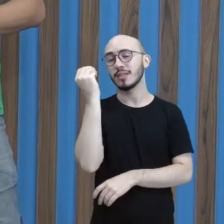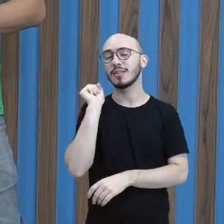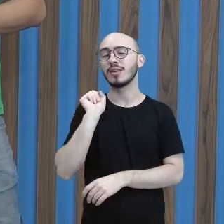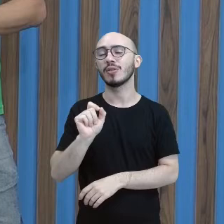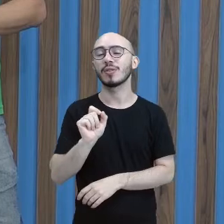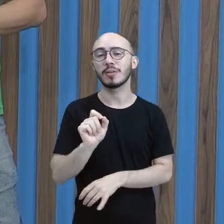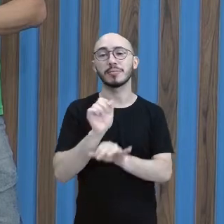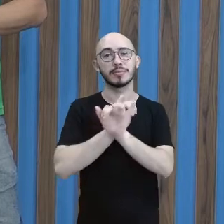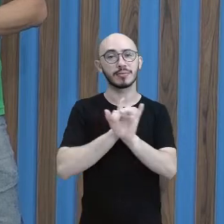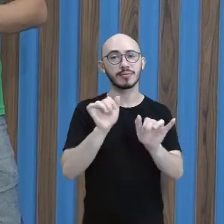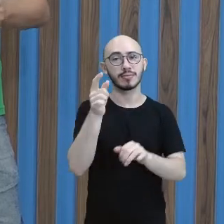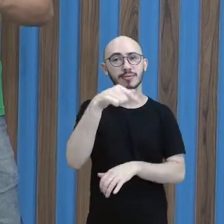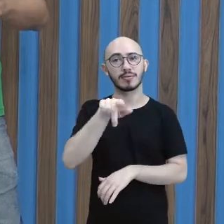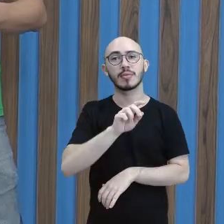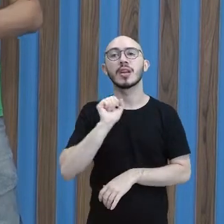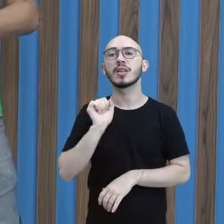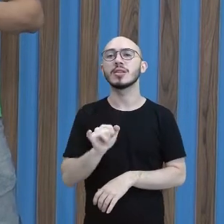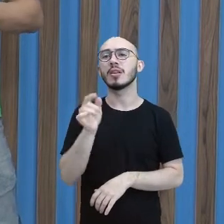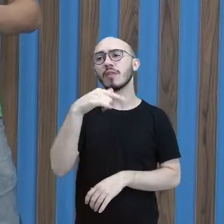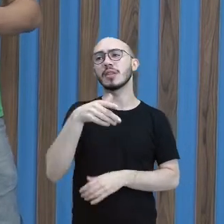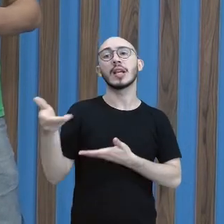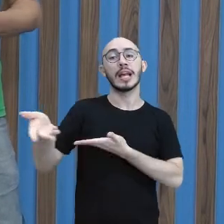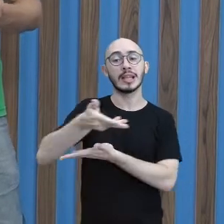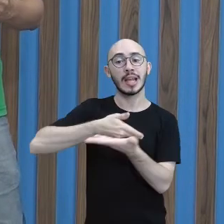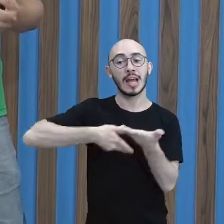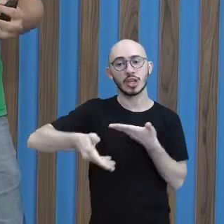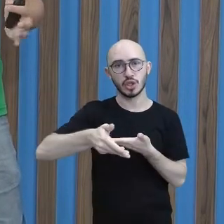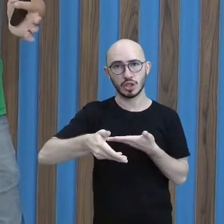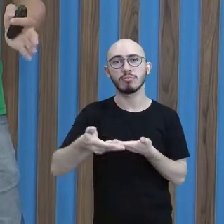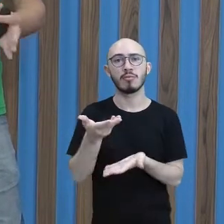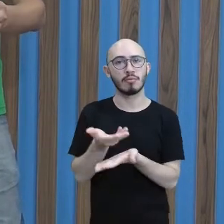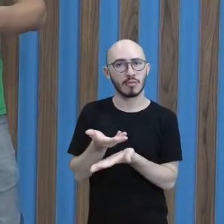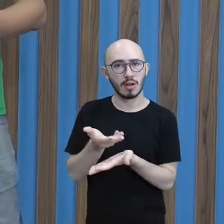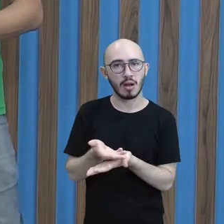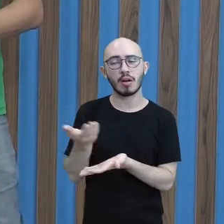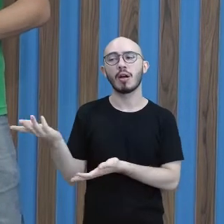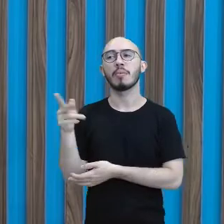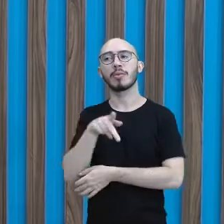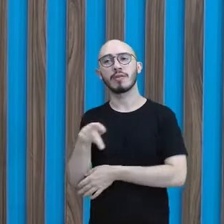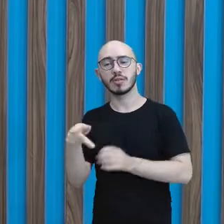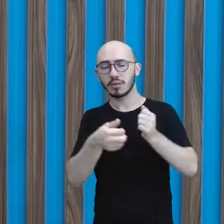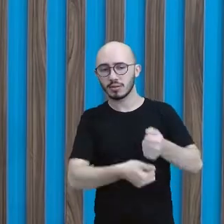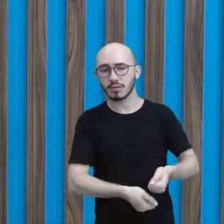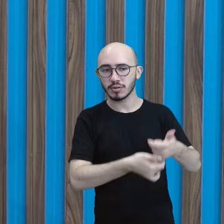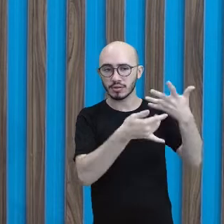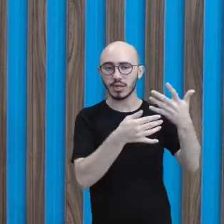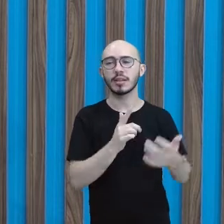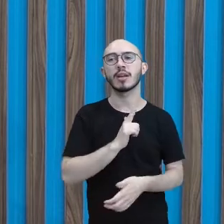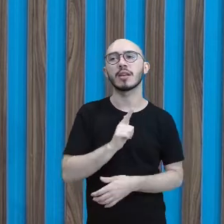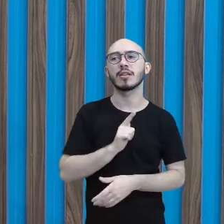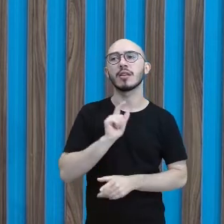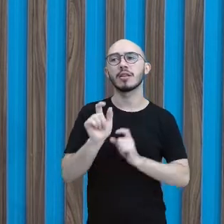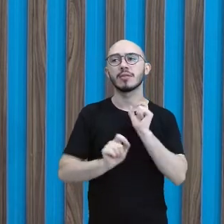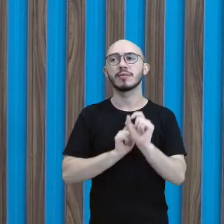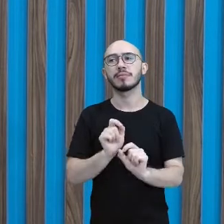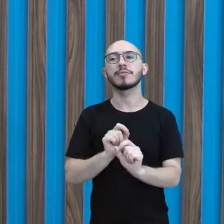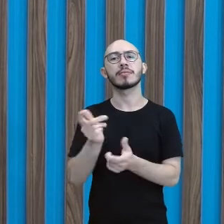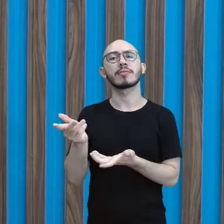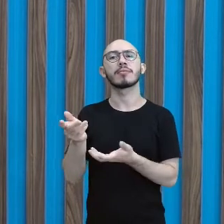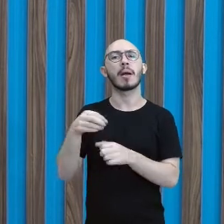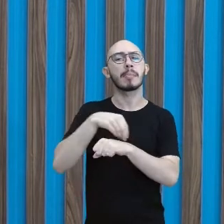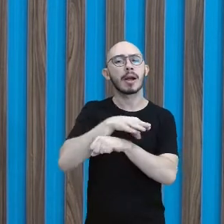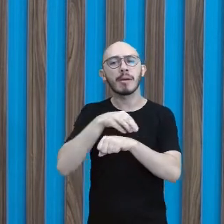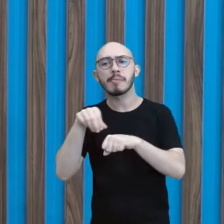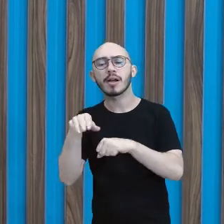né? Gente, ó, quem quiser interagir aqui conosco, o professor Luciano está lá no chat, né? Para interagir